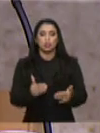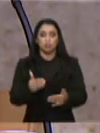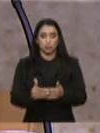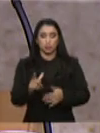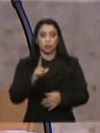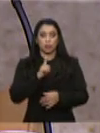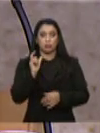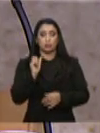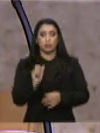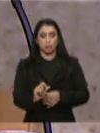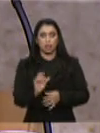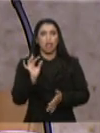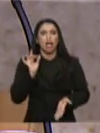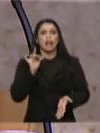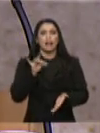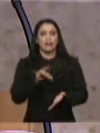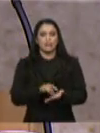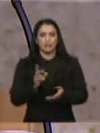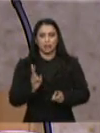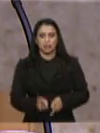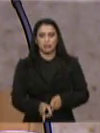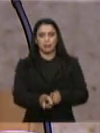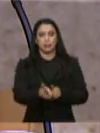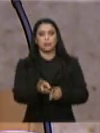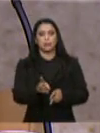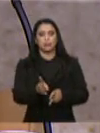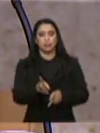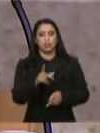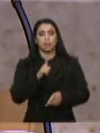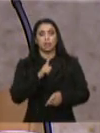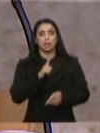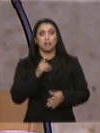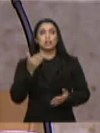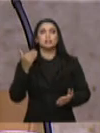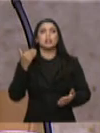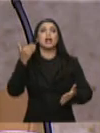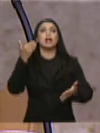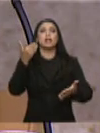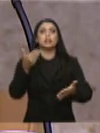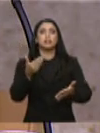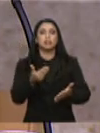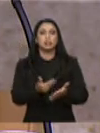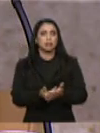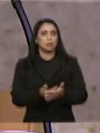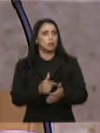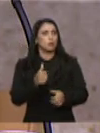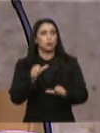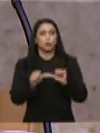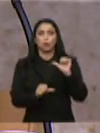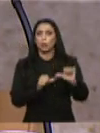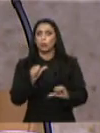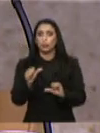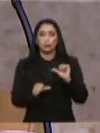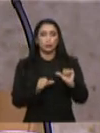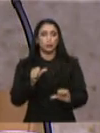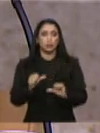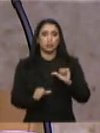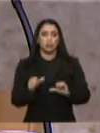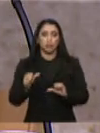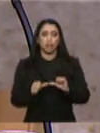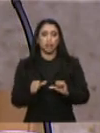stantibus. Sua eficácia permanece enquanto se mantiverem inalterados os pressupostos